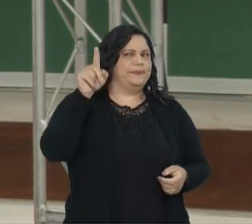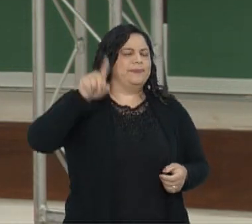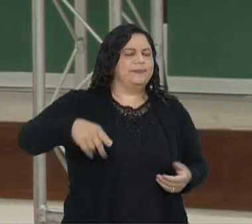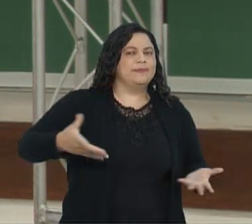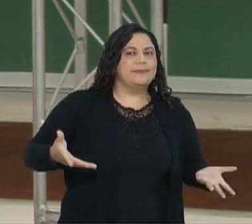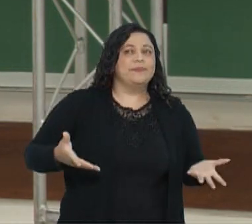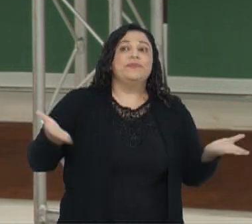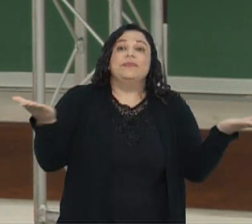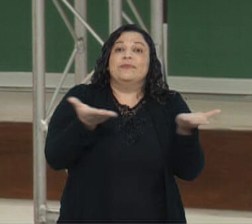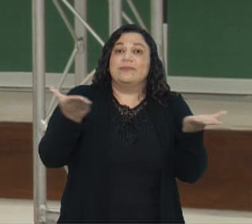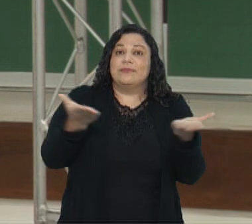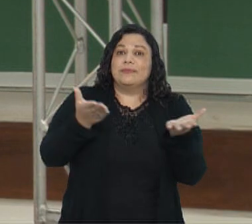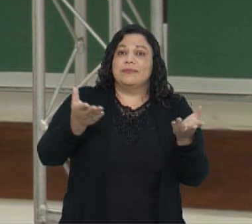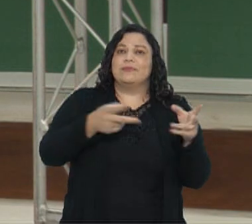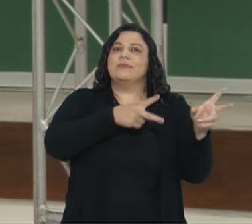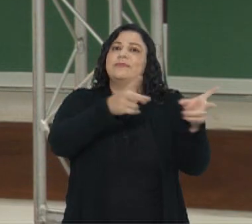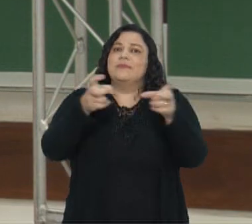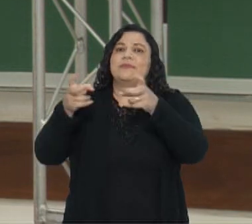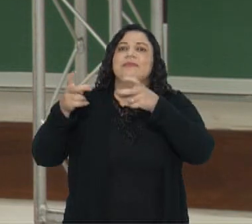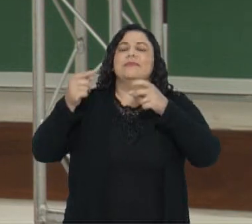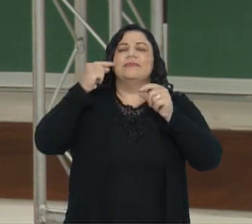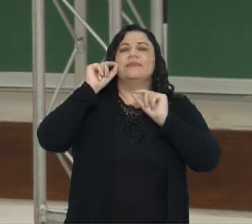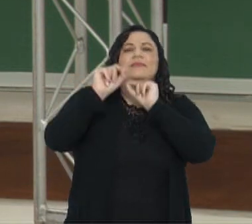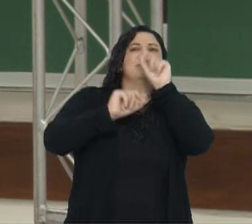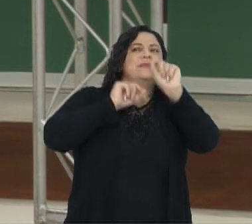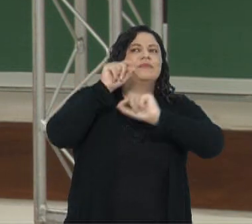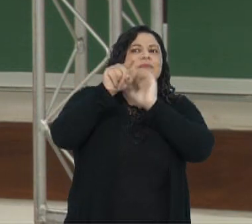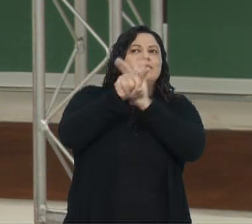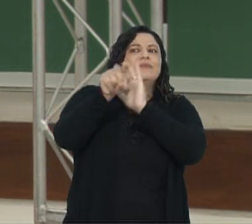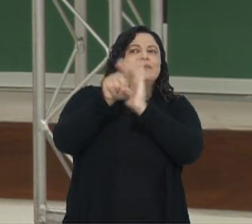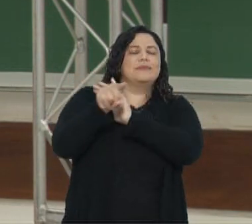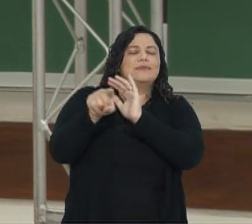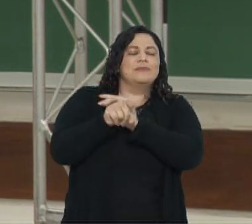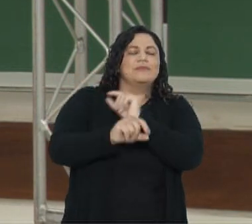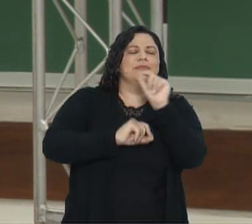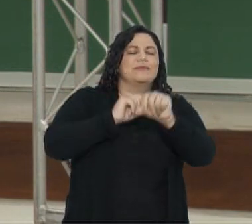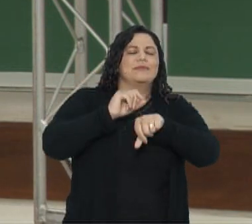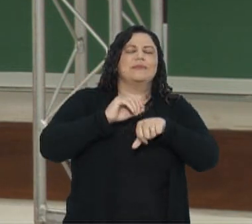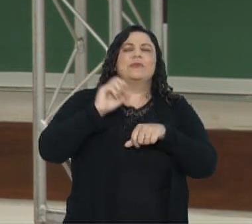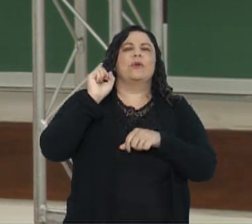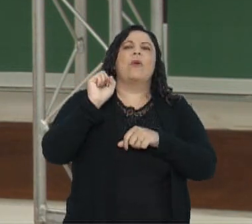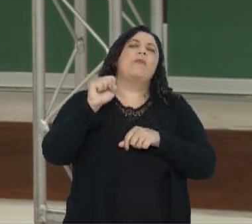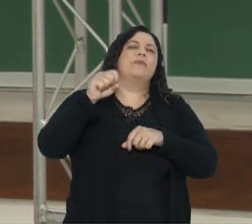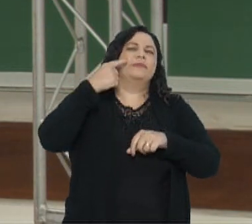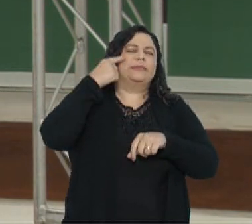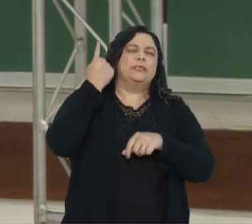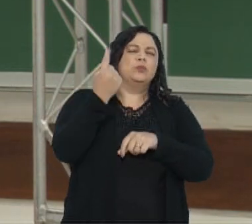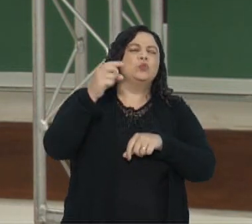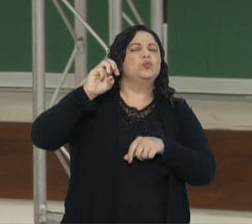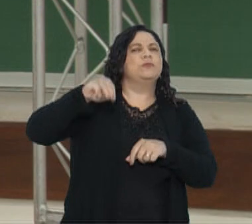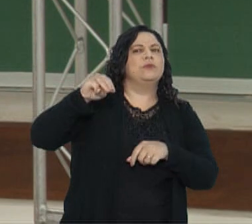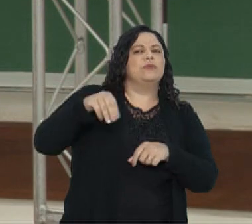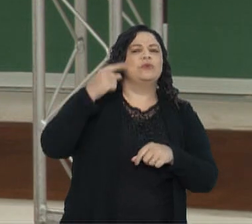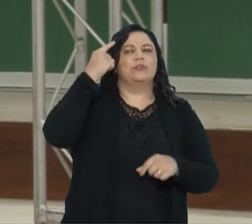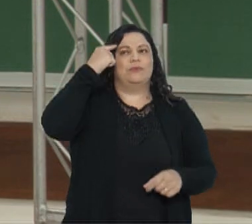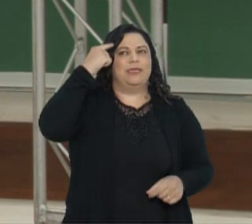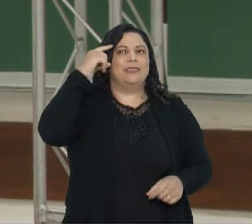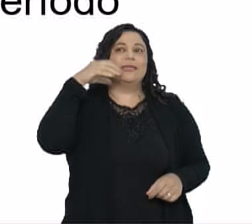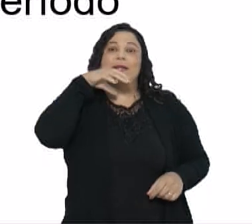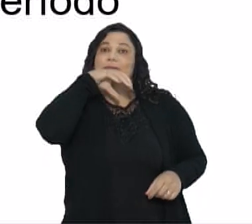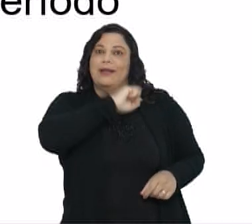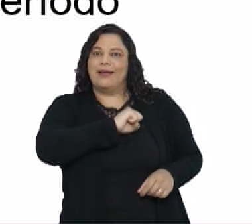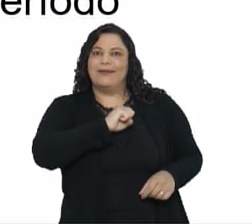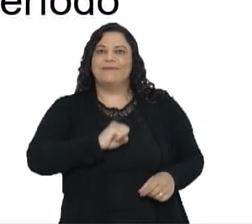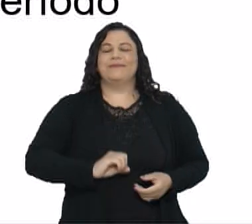Agora, vamos aqui verificar no nosso quiz. Um minutinho para vocês pensarem. Rapidinho ali. Vamos lá.